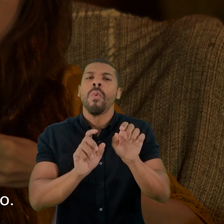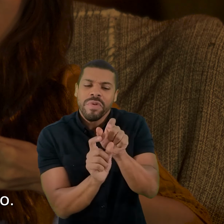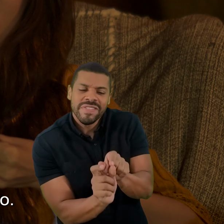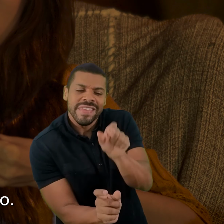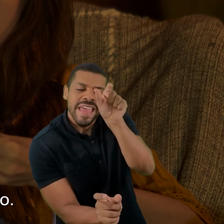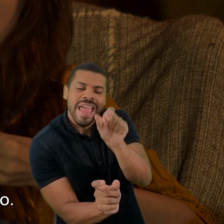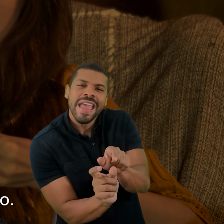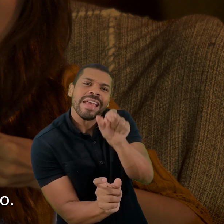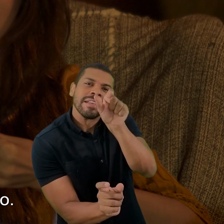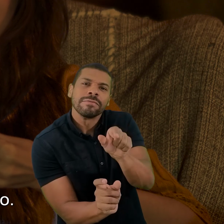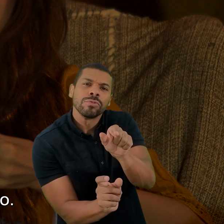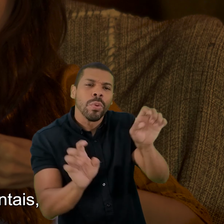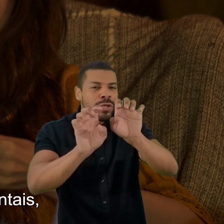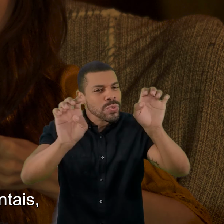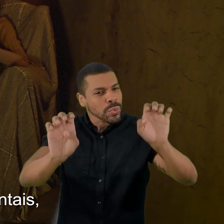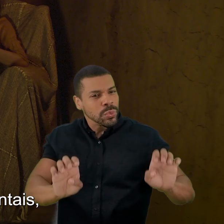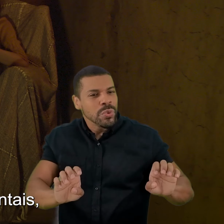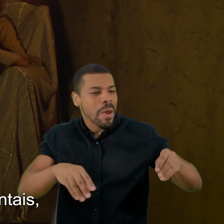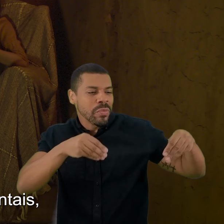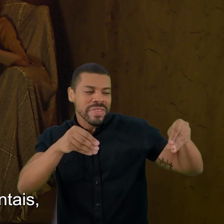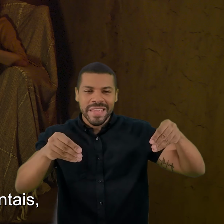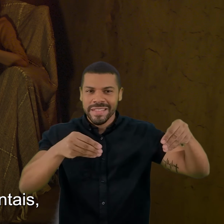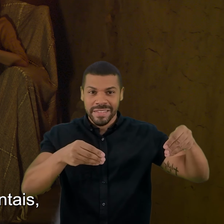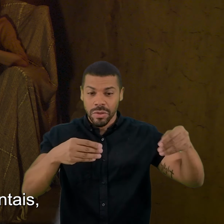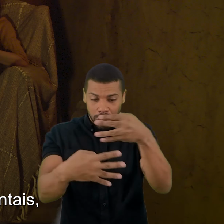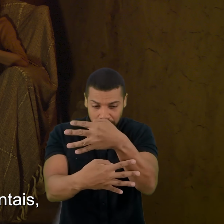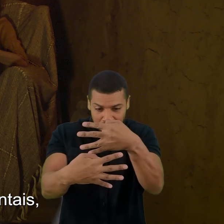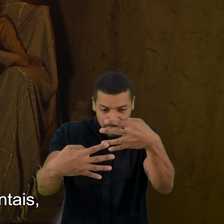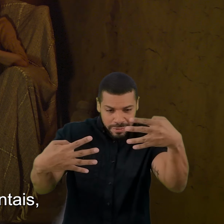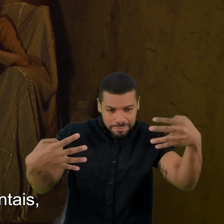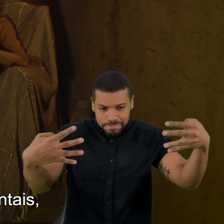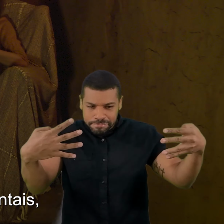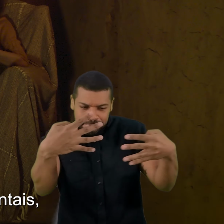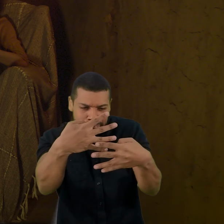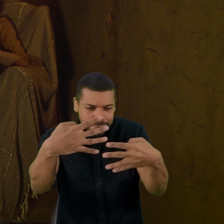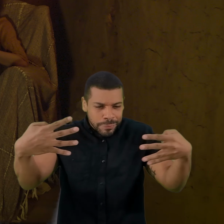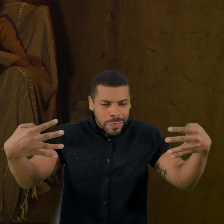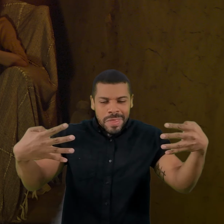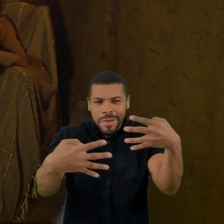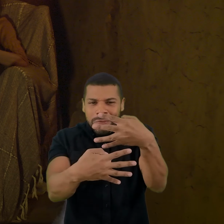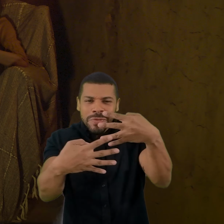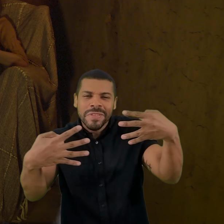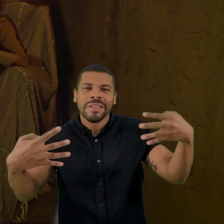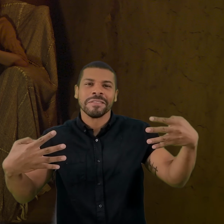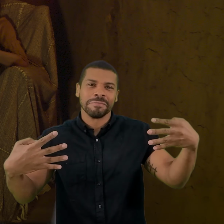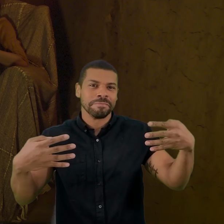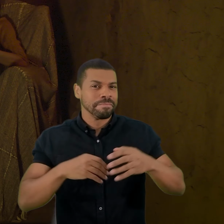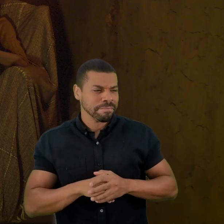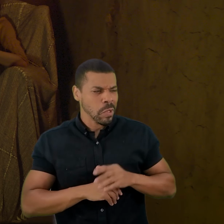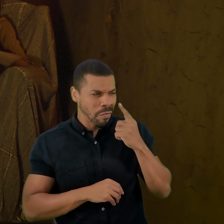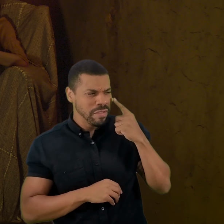que funciona como um esqueleto. Ele dá estrutura para os fios horizontais, que são as